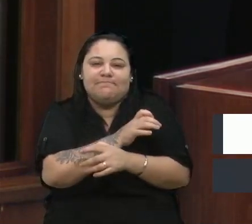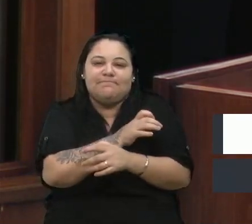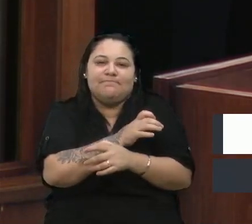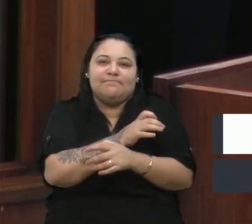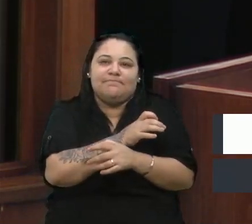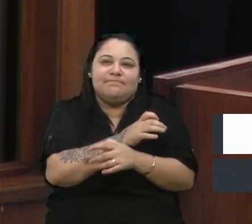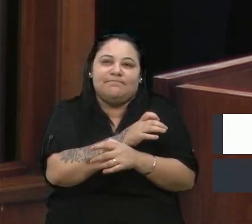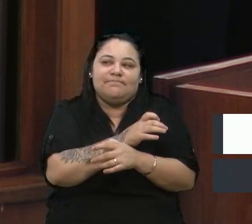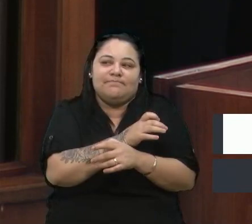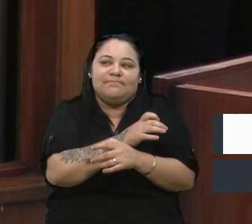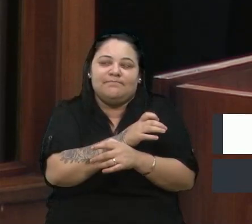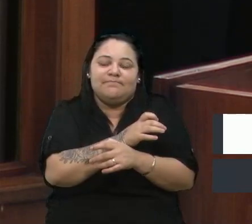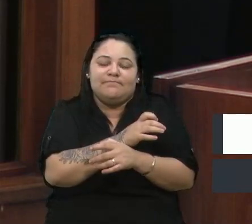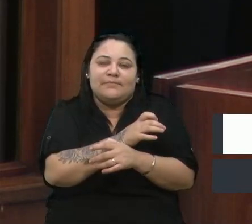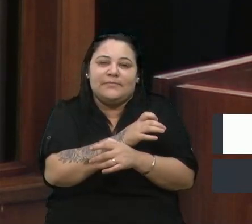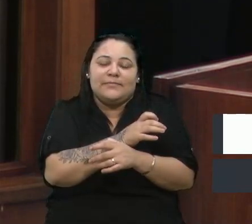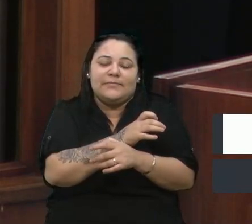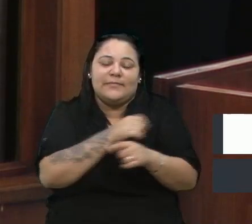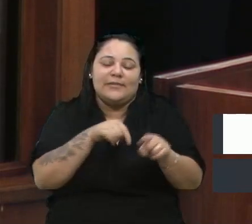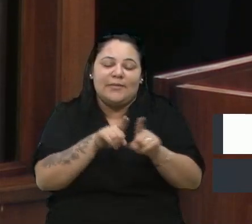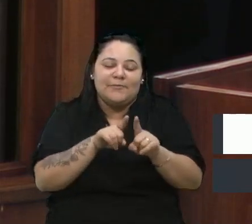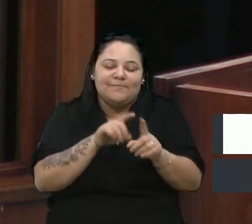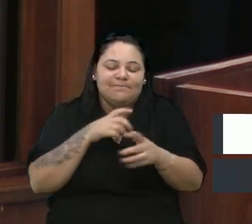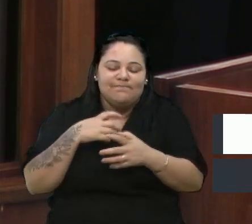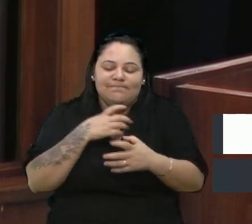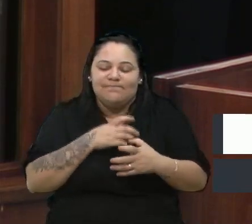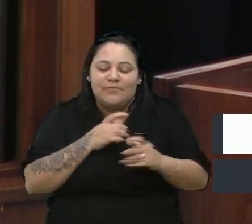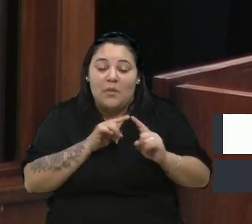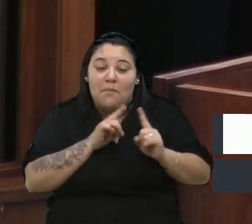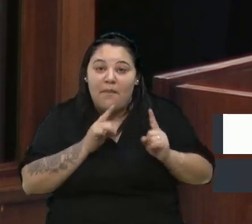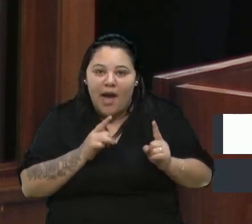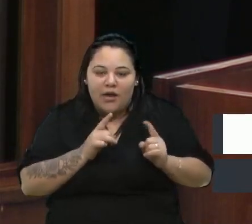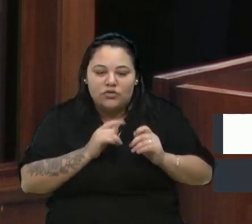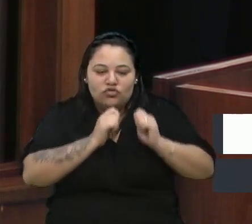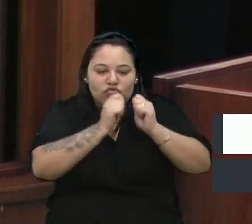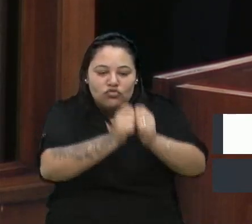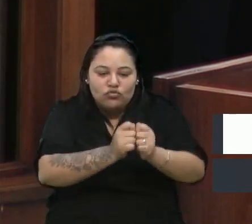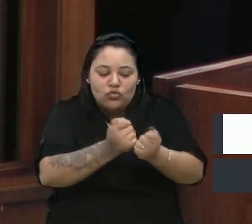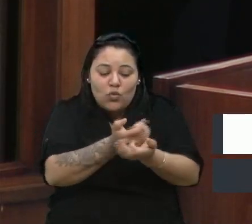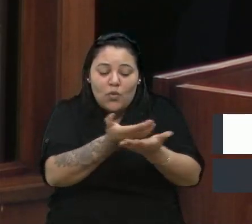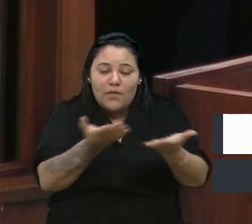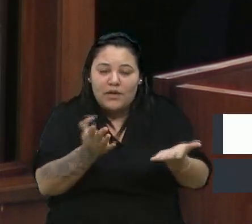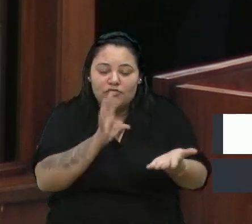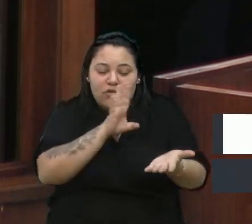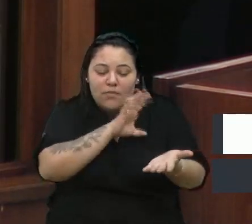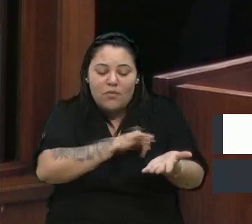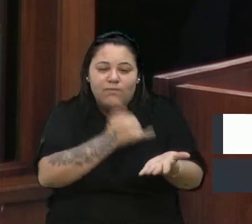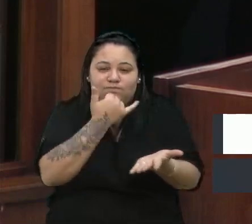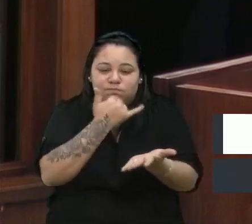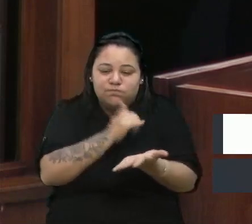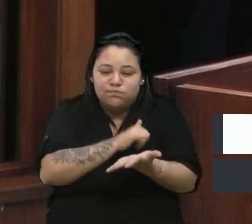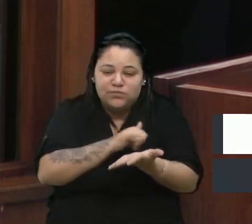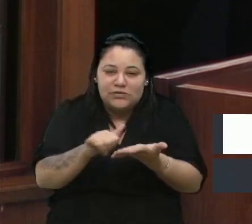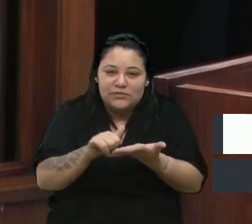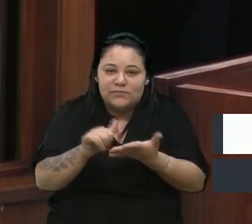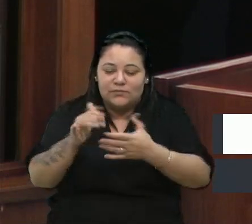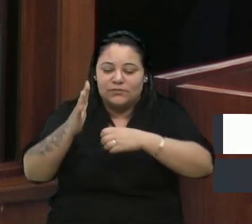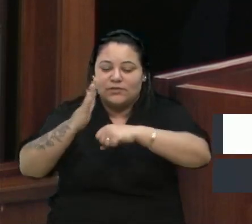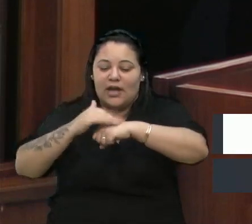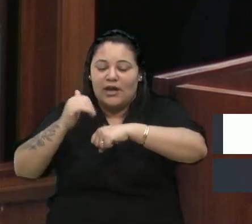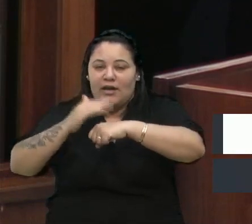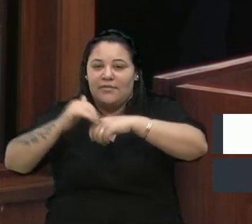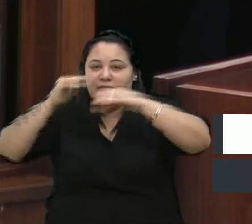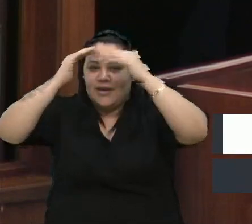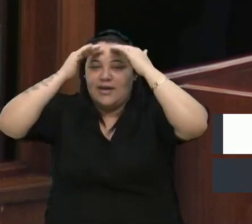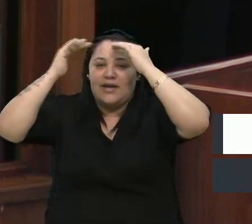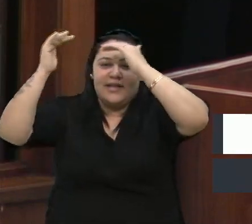mas mergulhados nesse ambiente de amor, de perdão, de carinho, de respeito, sobretudo.